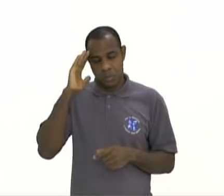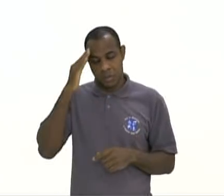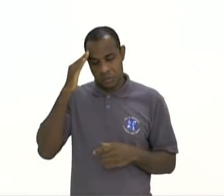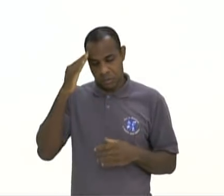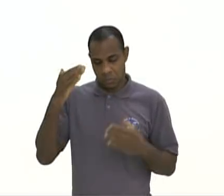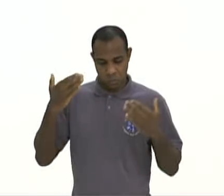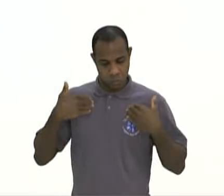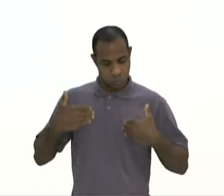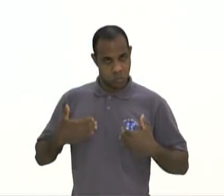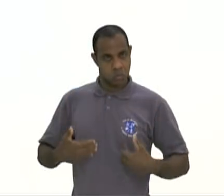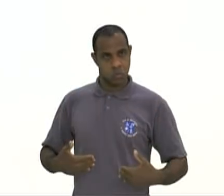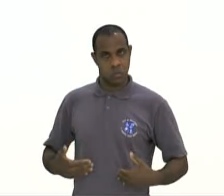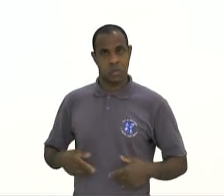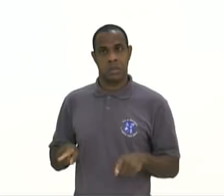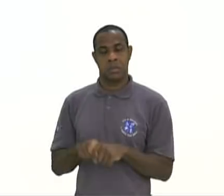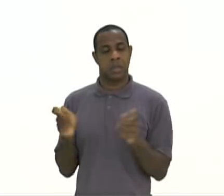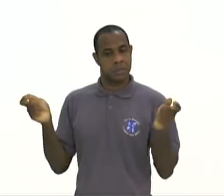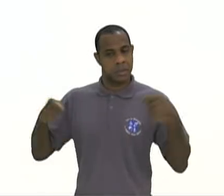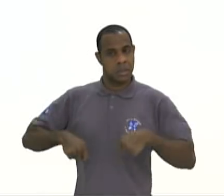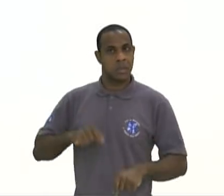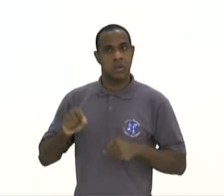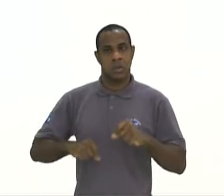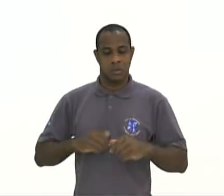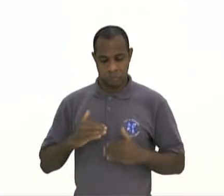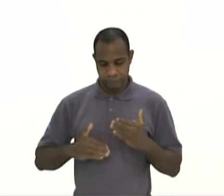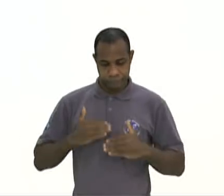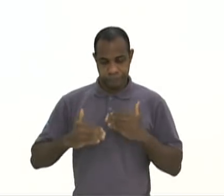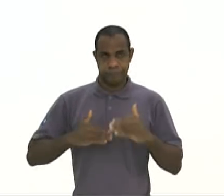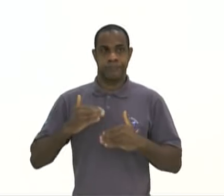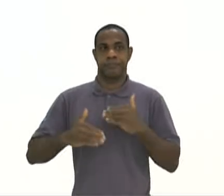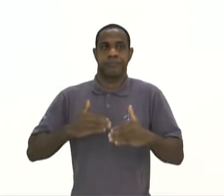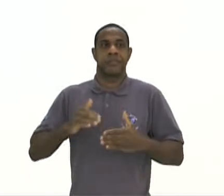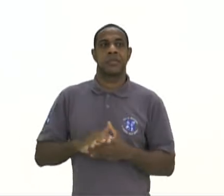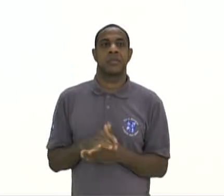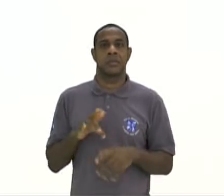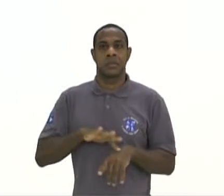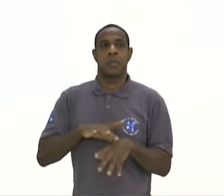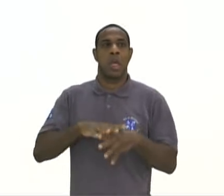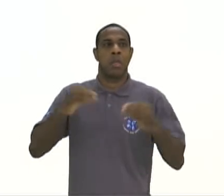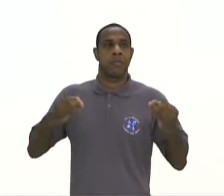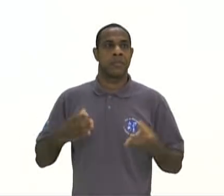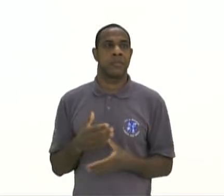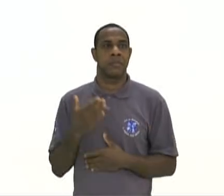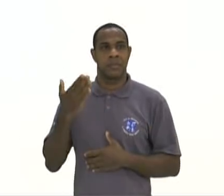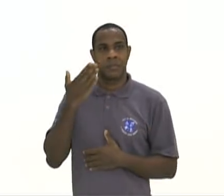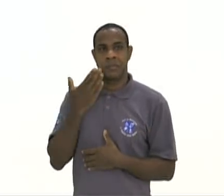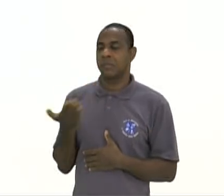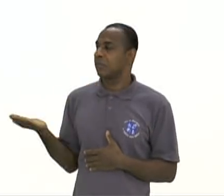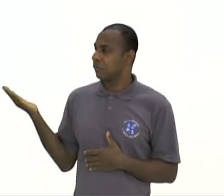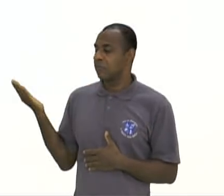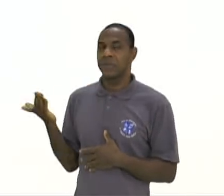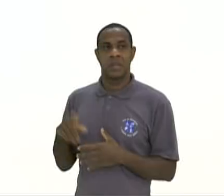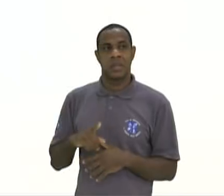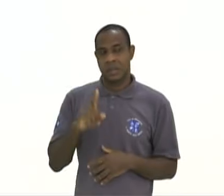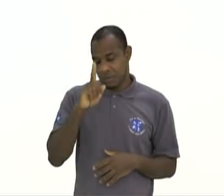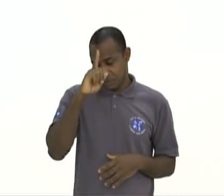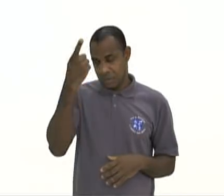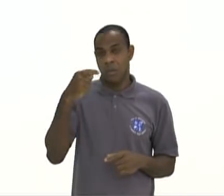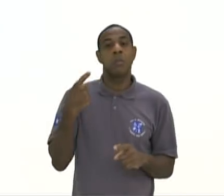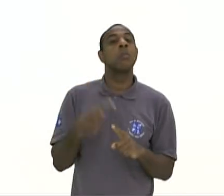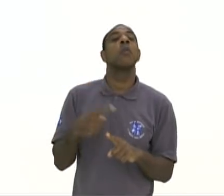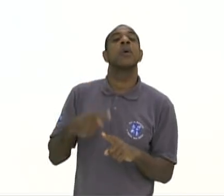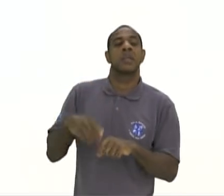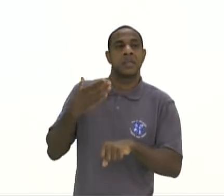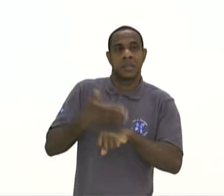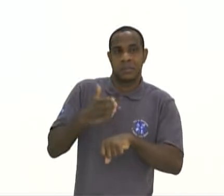seu funcionamento e na sua capacidade de regeneração e de autocura, né? Então, a ideia do porquê da